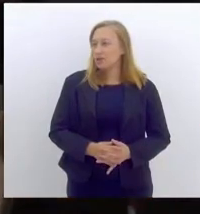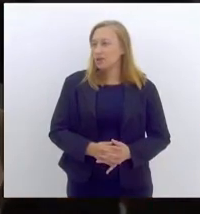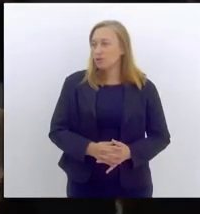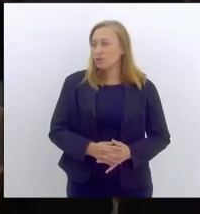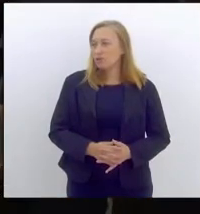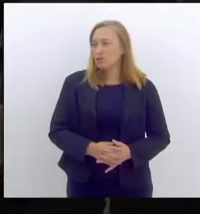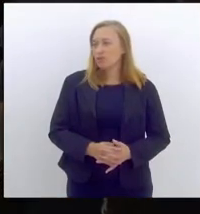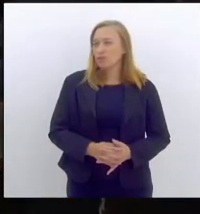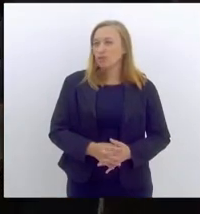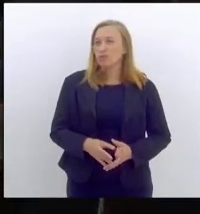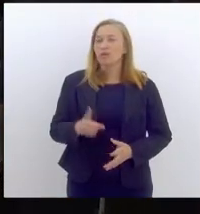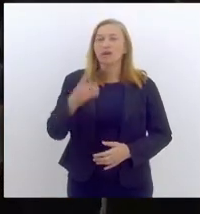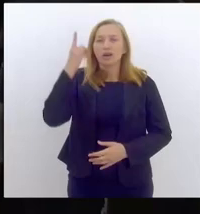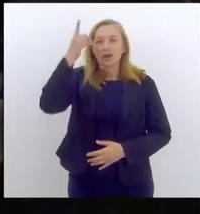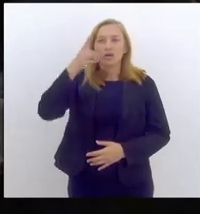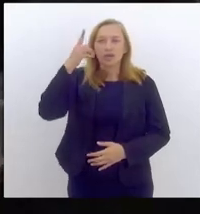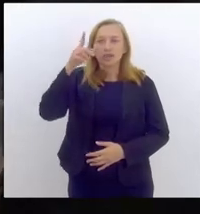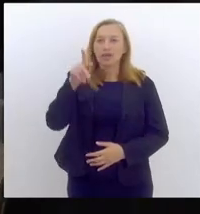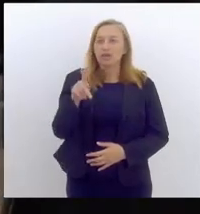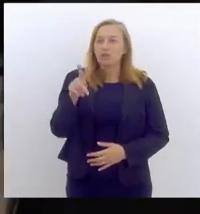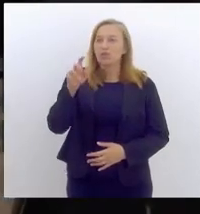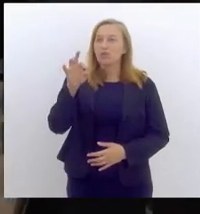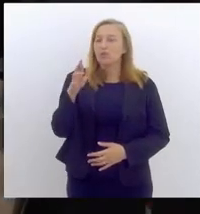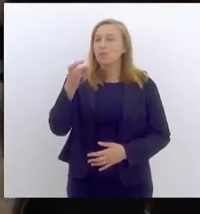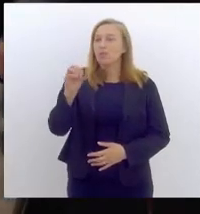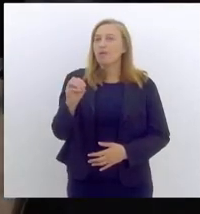Deputado Pedro Ricardo.